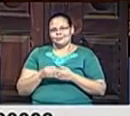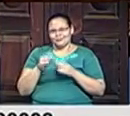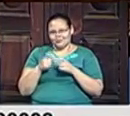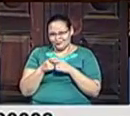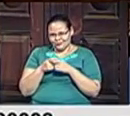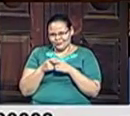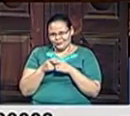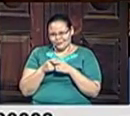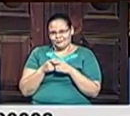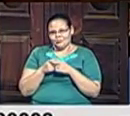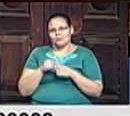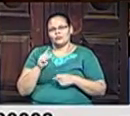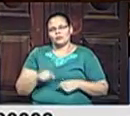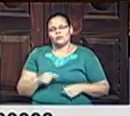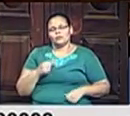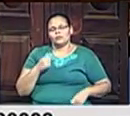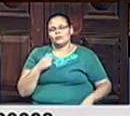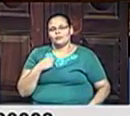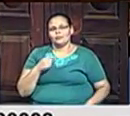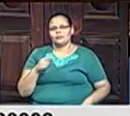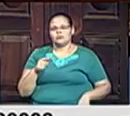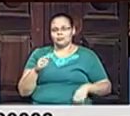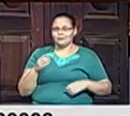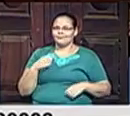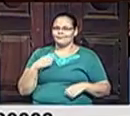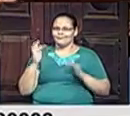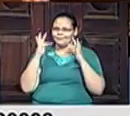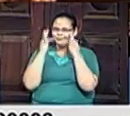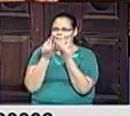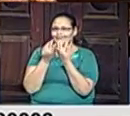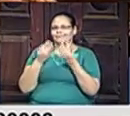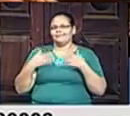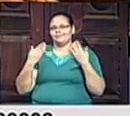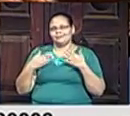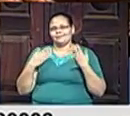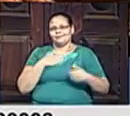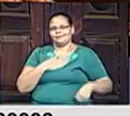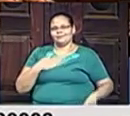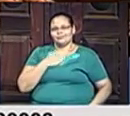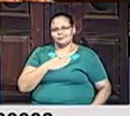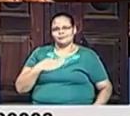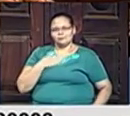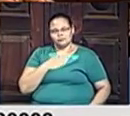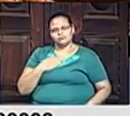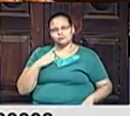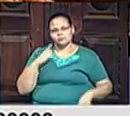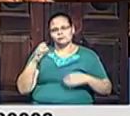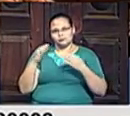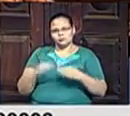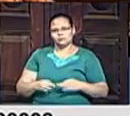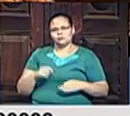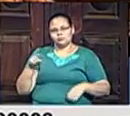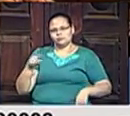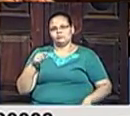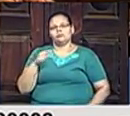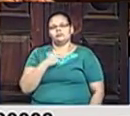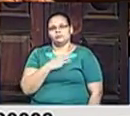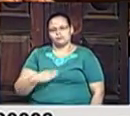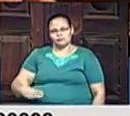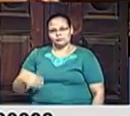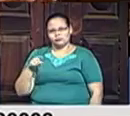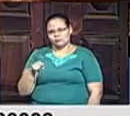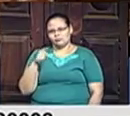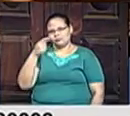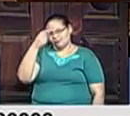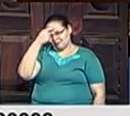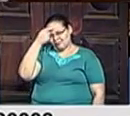vivem dignamente. Ministro Barroso, sua cabeça é antiga, é velha.